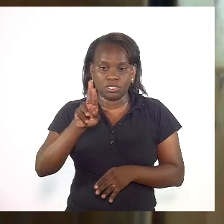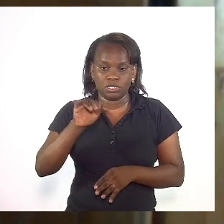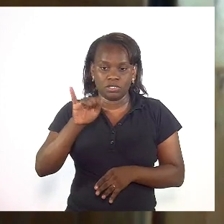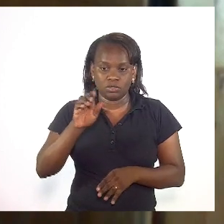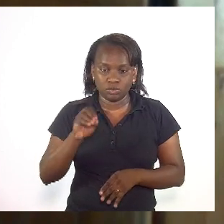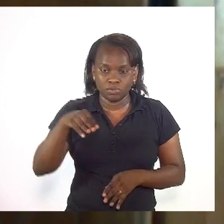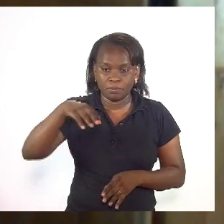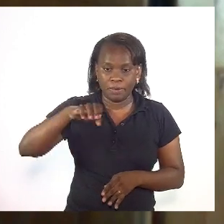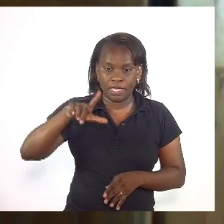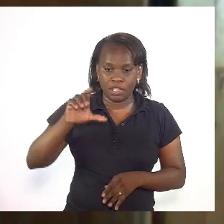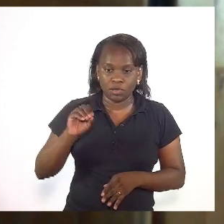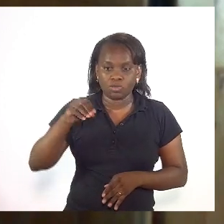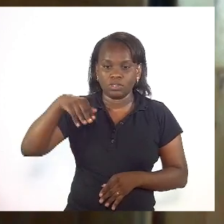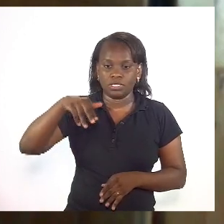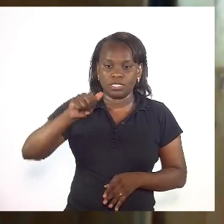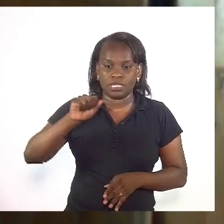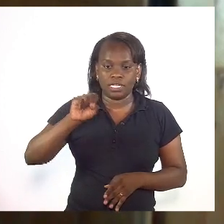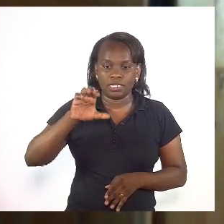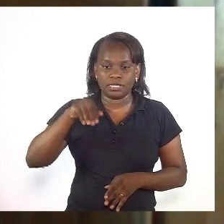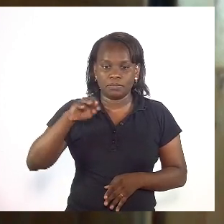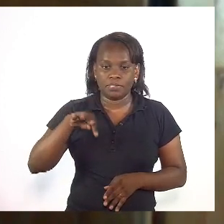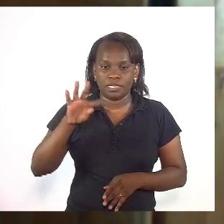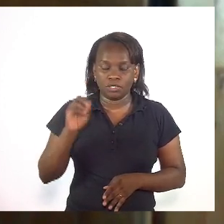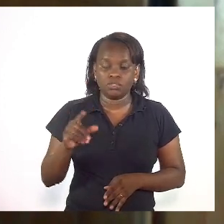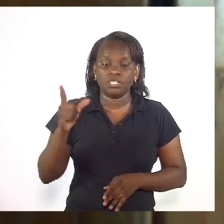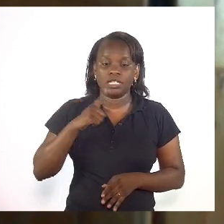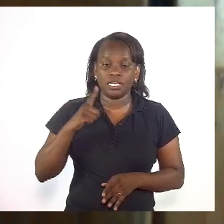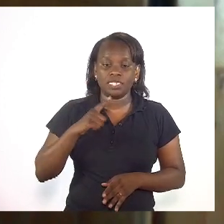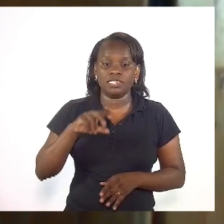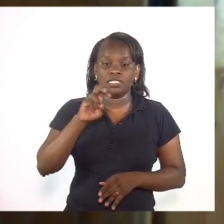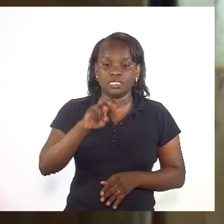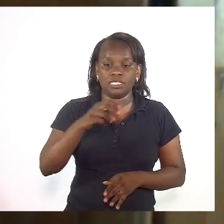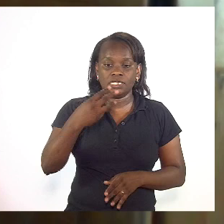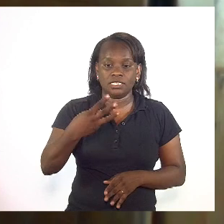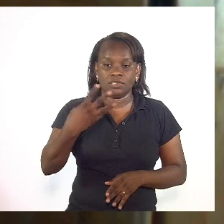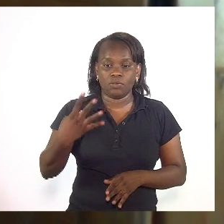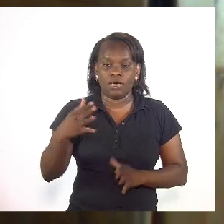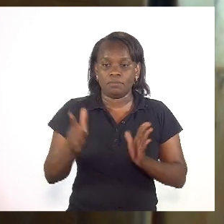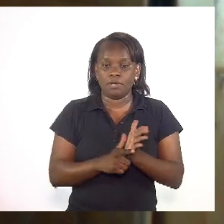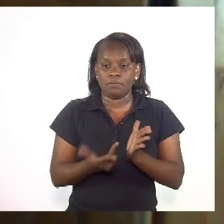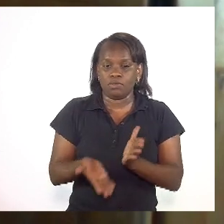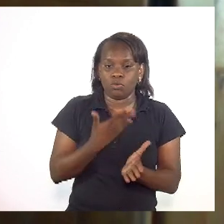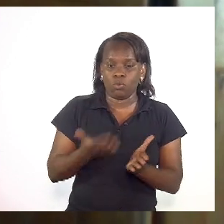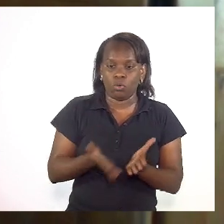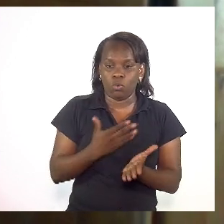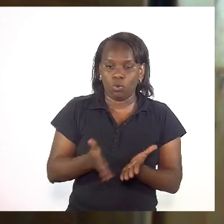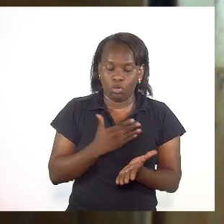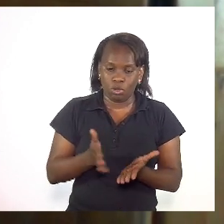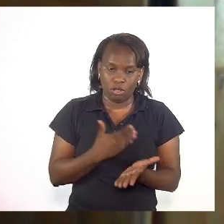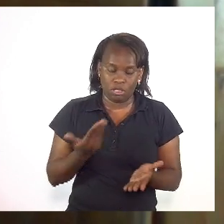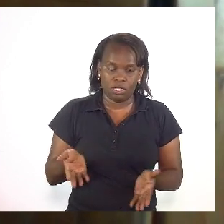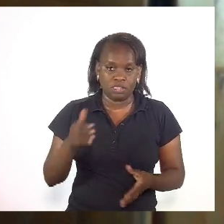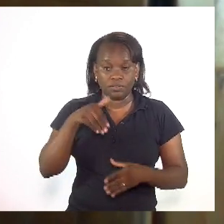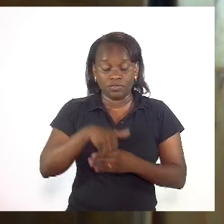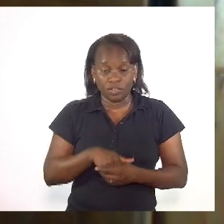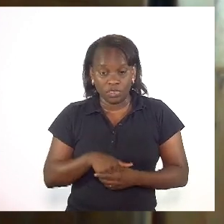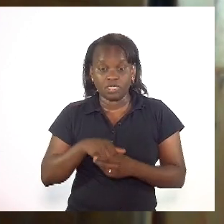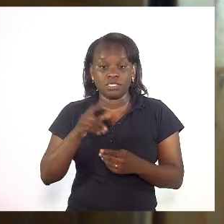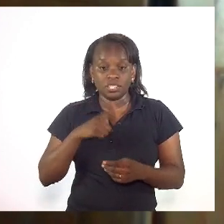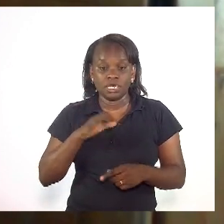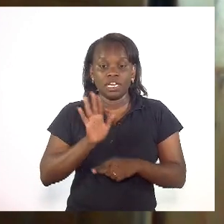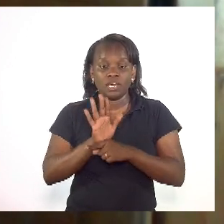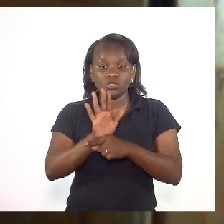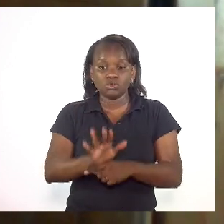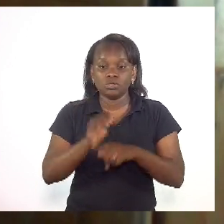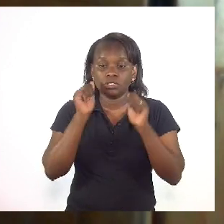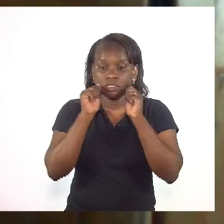Nascimento, que tem 534 folhas. E esse voto visa auxiliar o